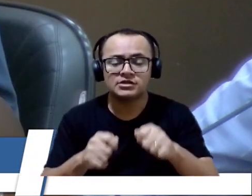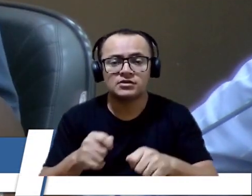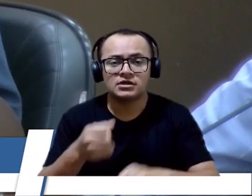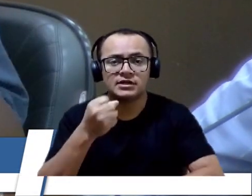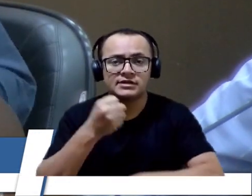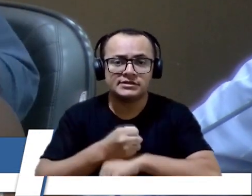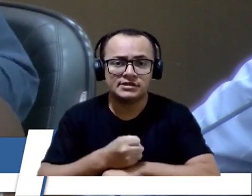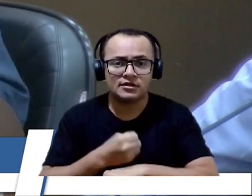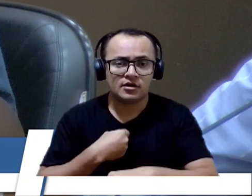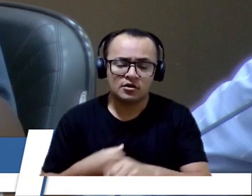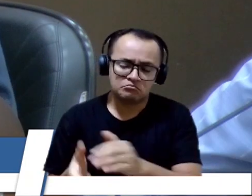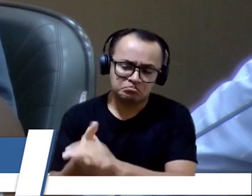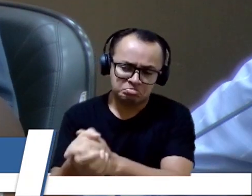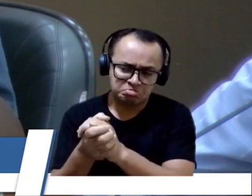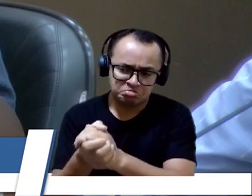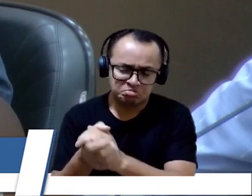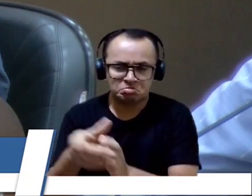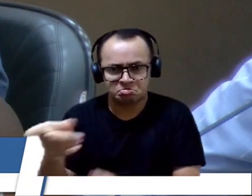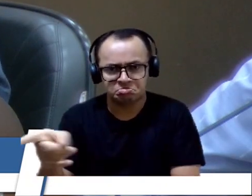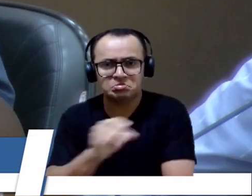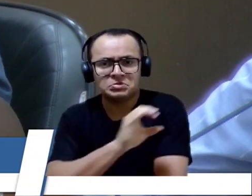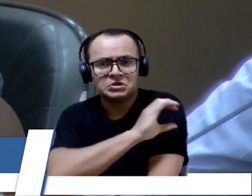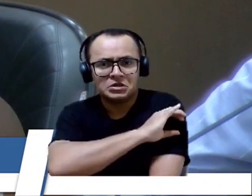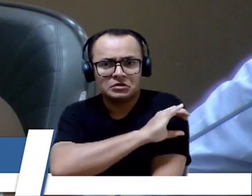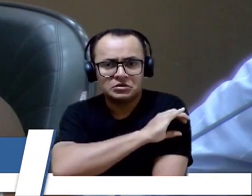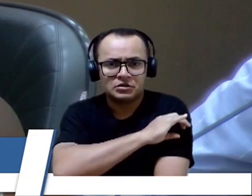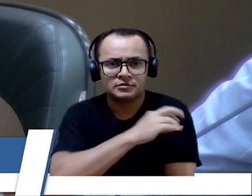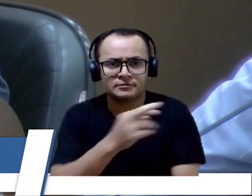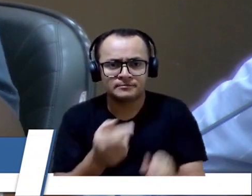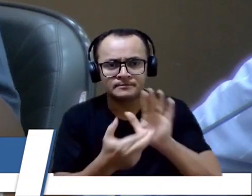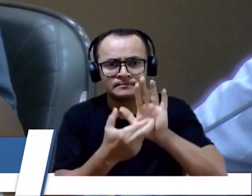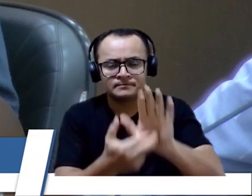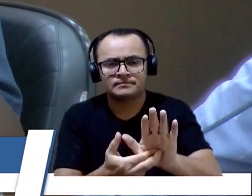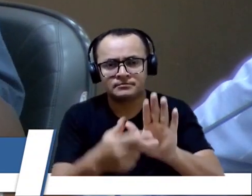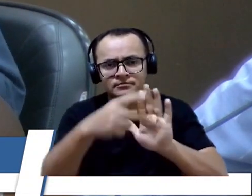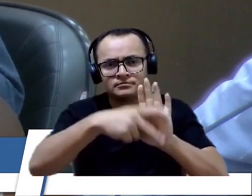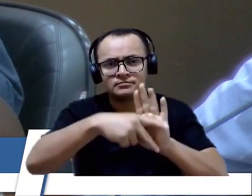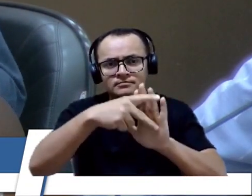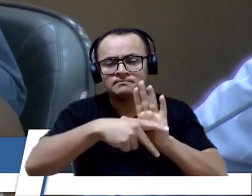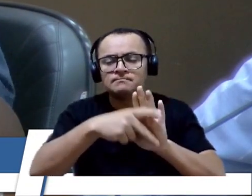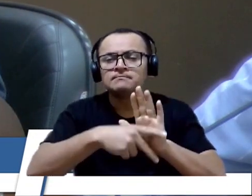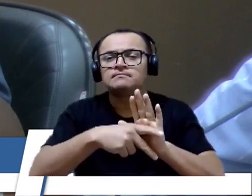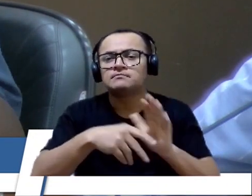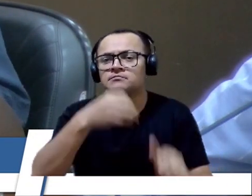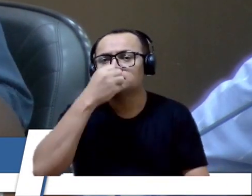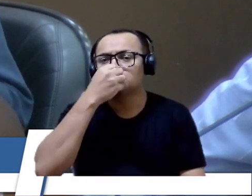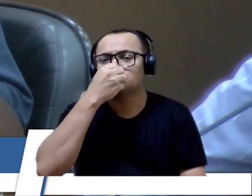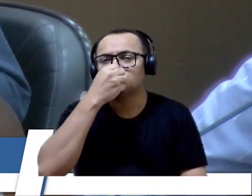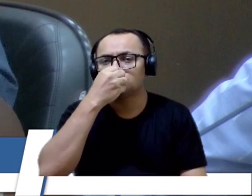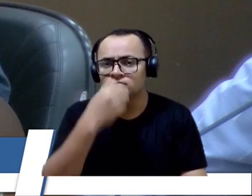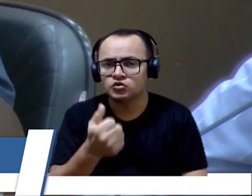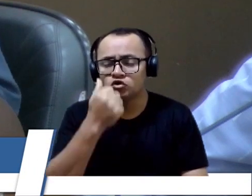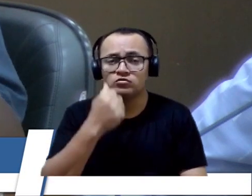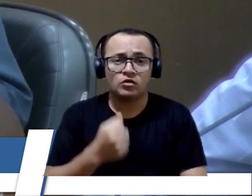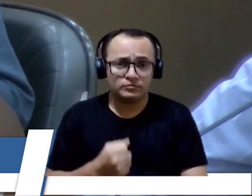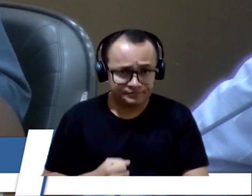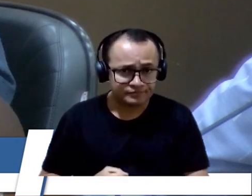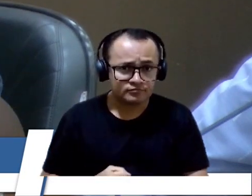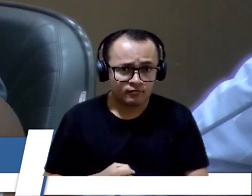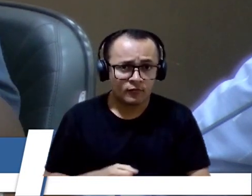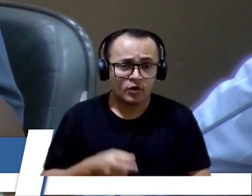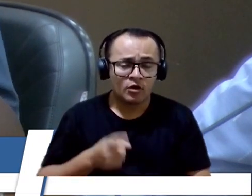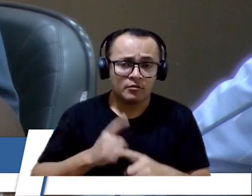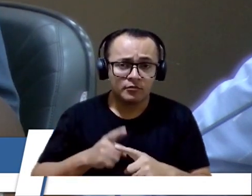cumprimentar o Claudinei pela apresentação do projeto, muito justo, por tudo que a família Pedrosa e